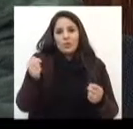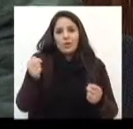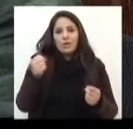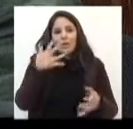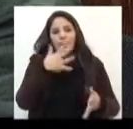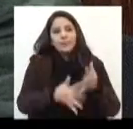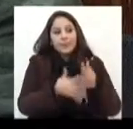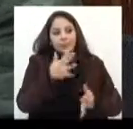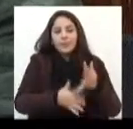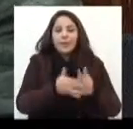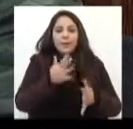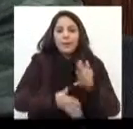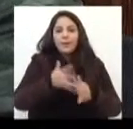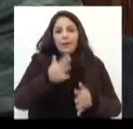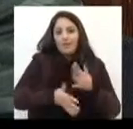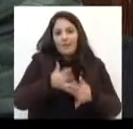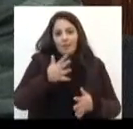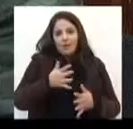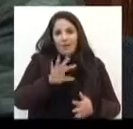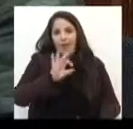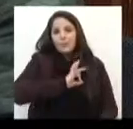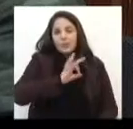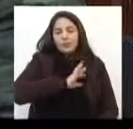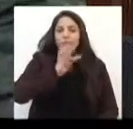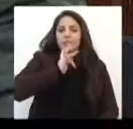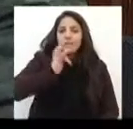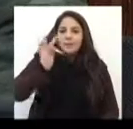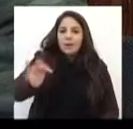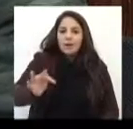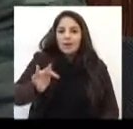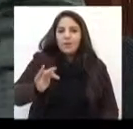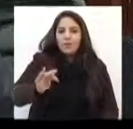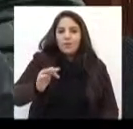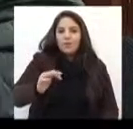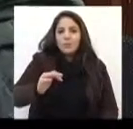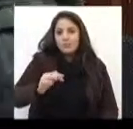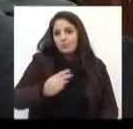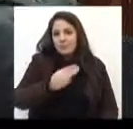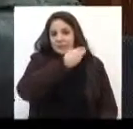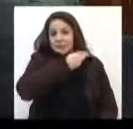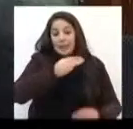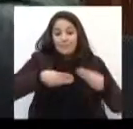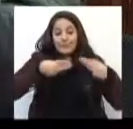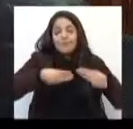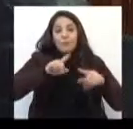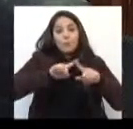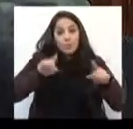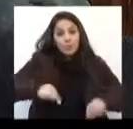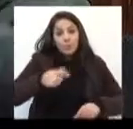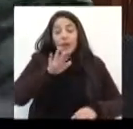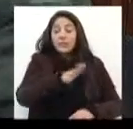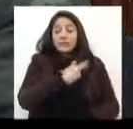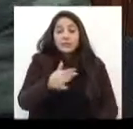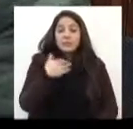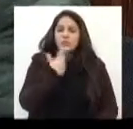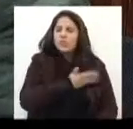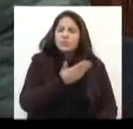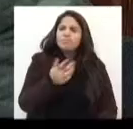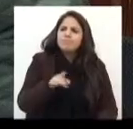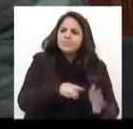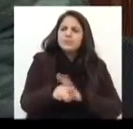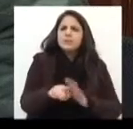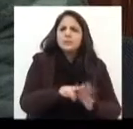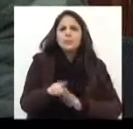poder público, do Ministério Público, da Polícia Federal e dos promotores, mesmo muitas vezes nós mesmos